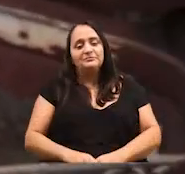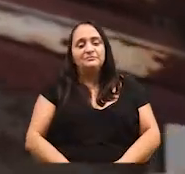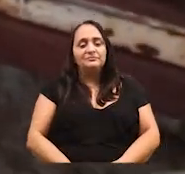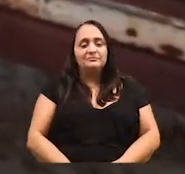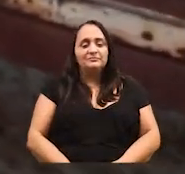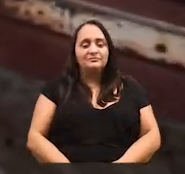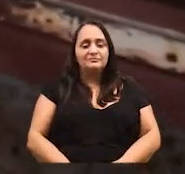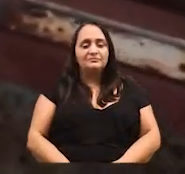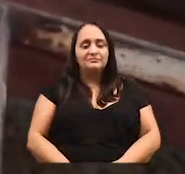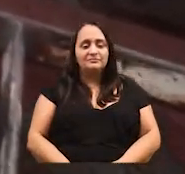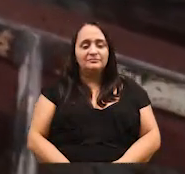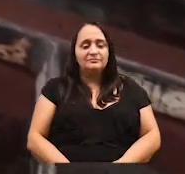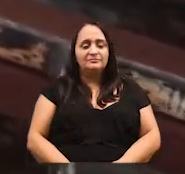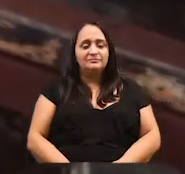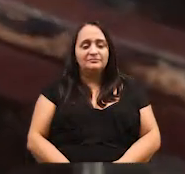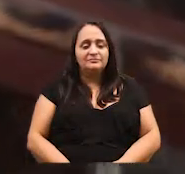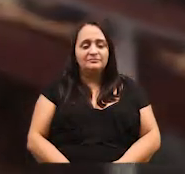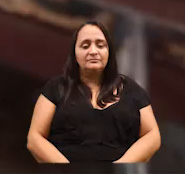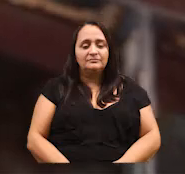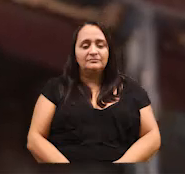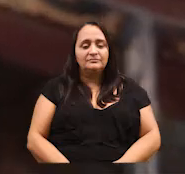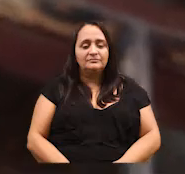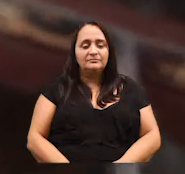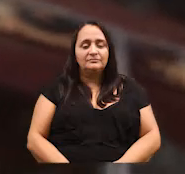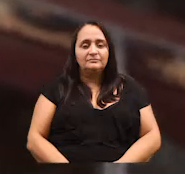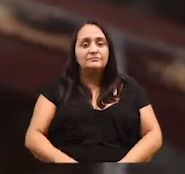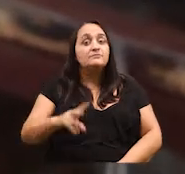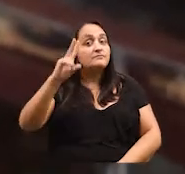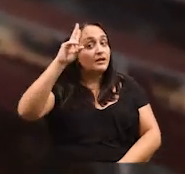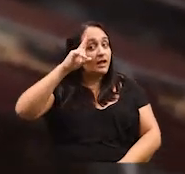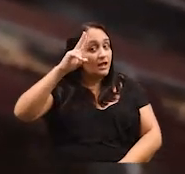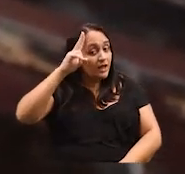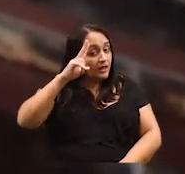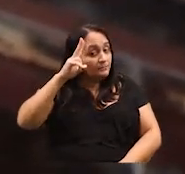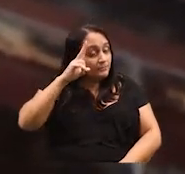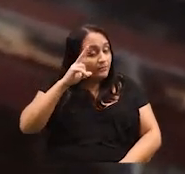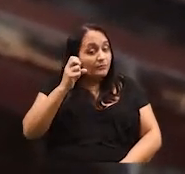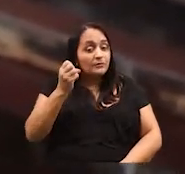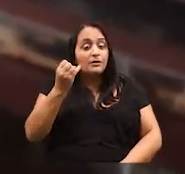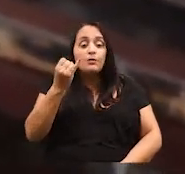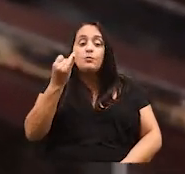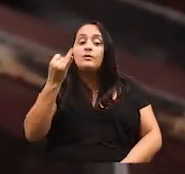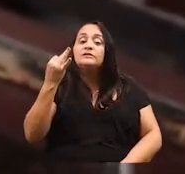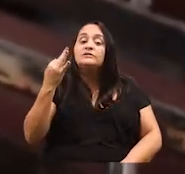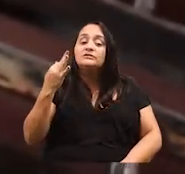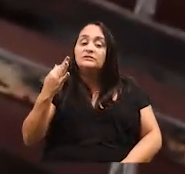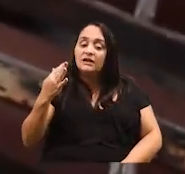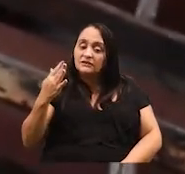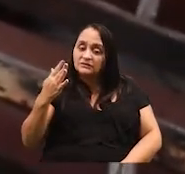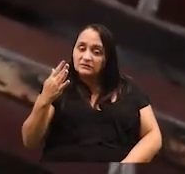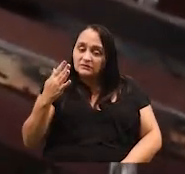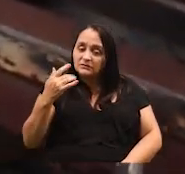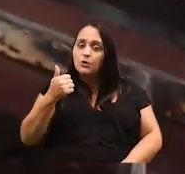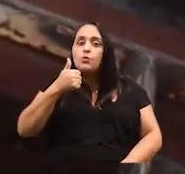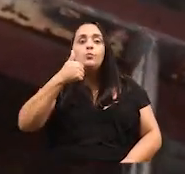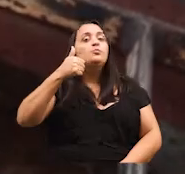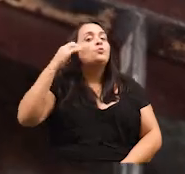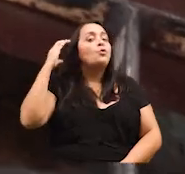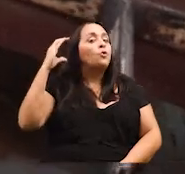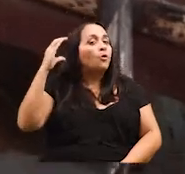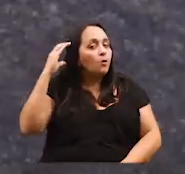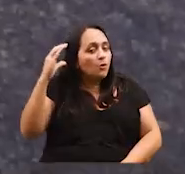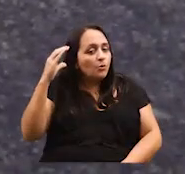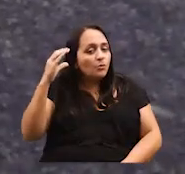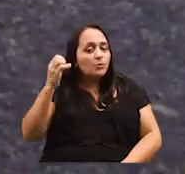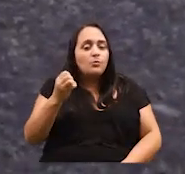Sim. Pronto. Lembrou de botar as quantidades? As quantidades de cada